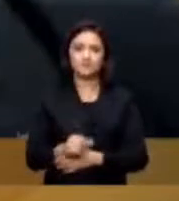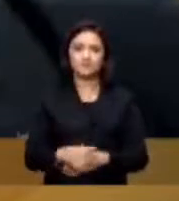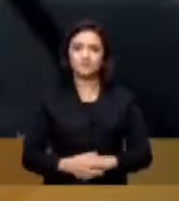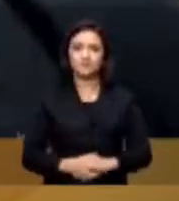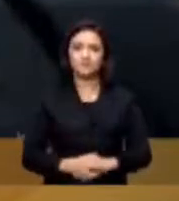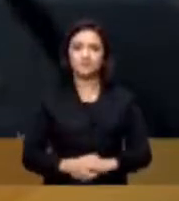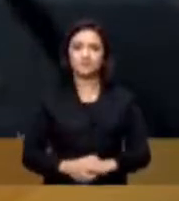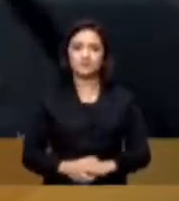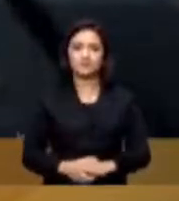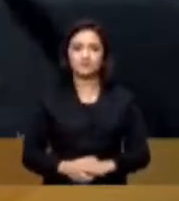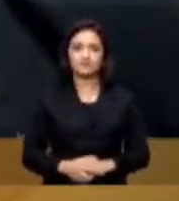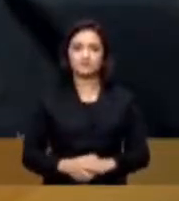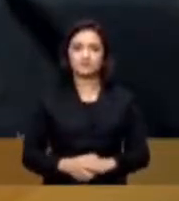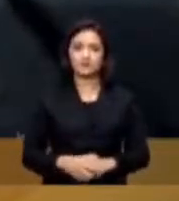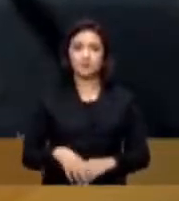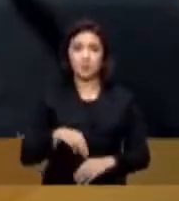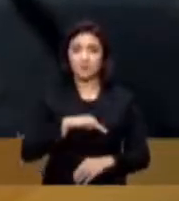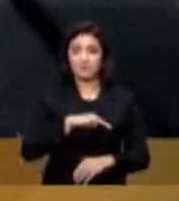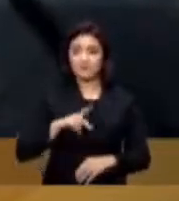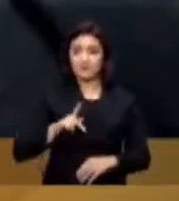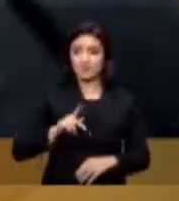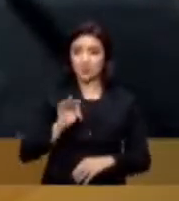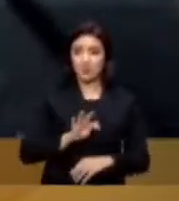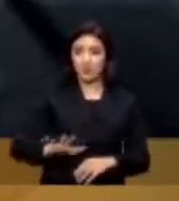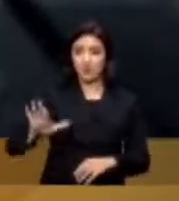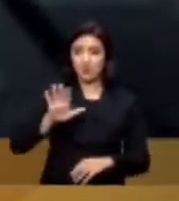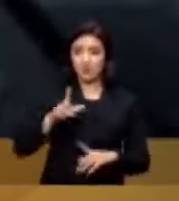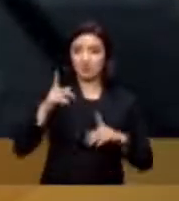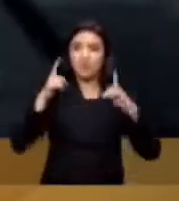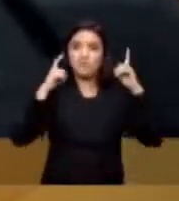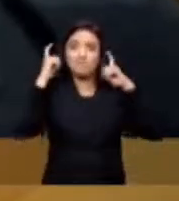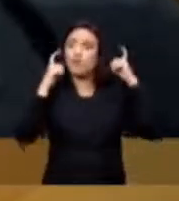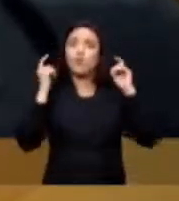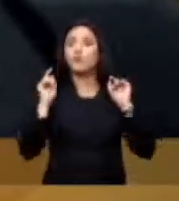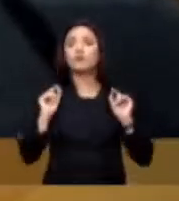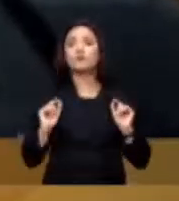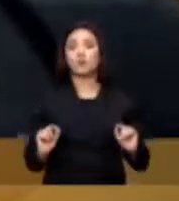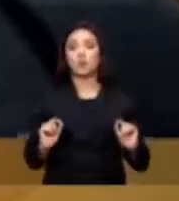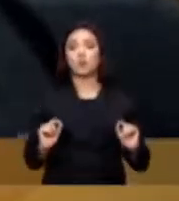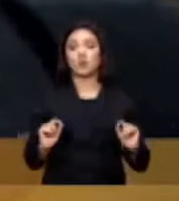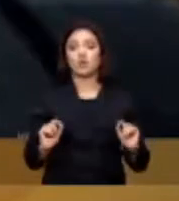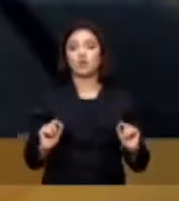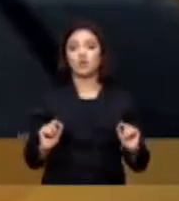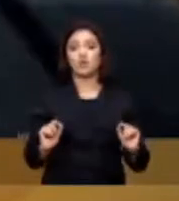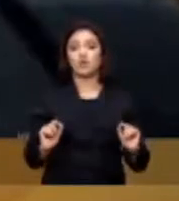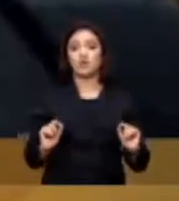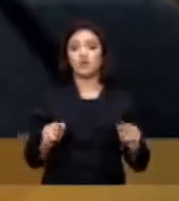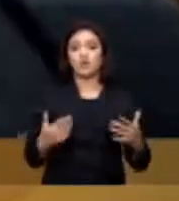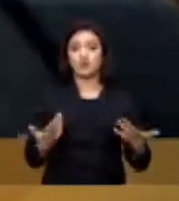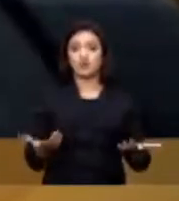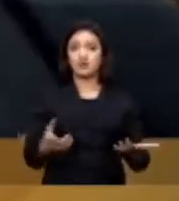a preocupação do Ministério Público é com a ideia de que bens